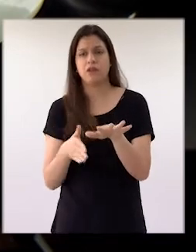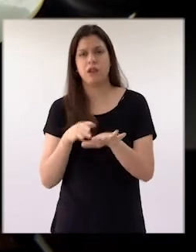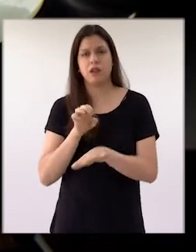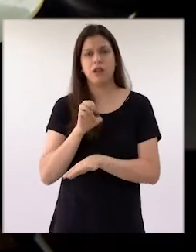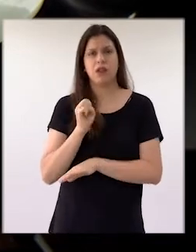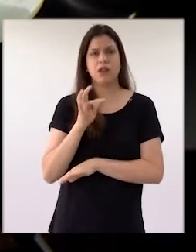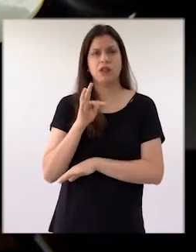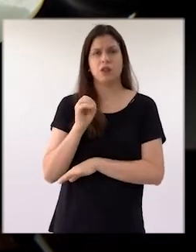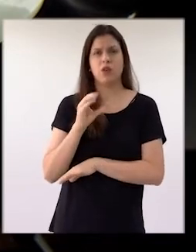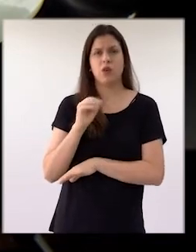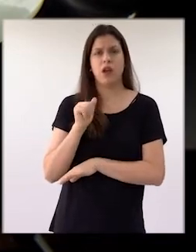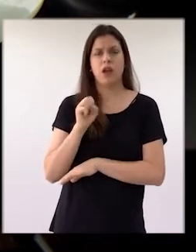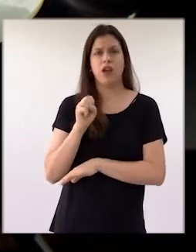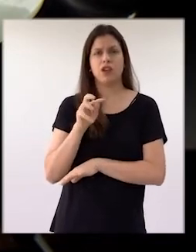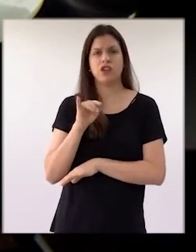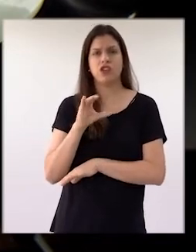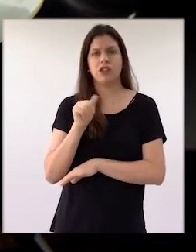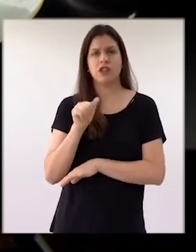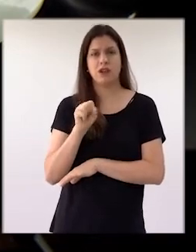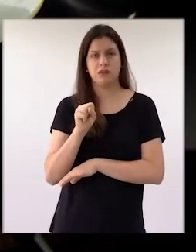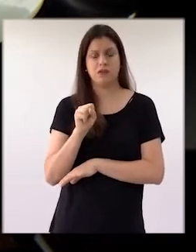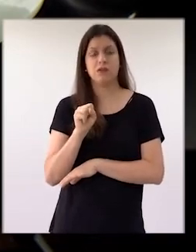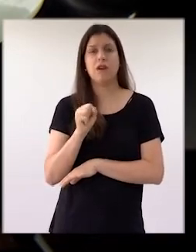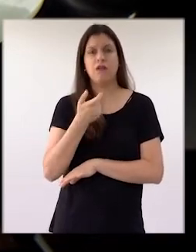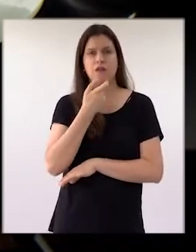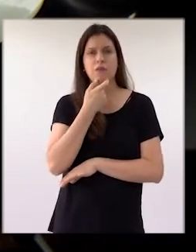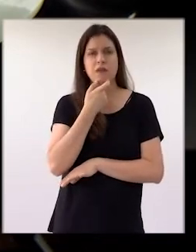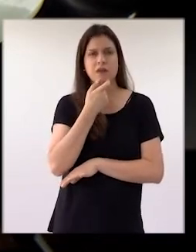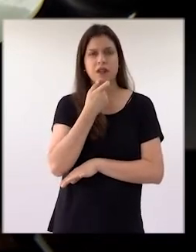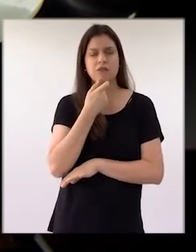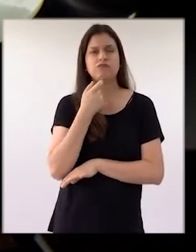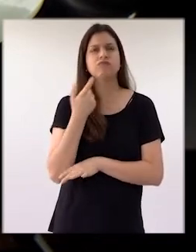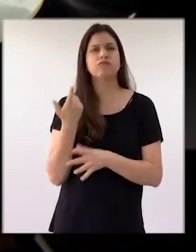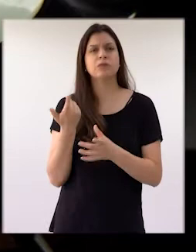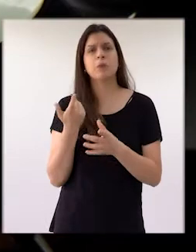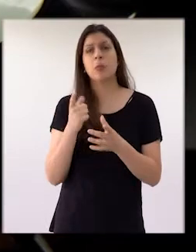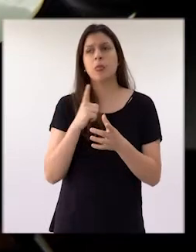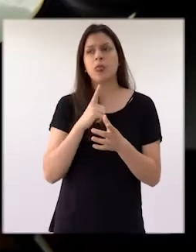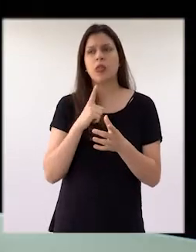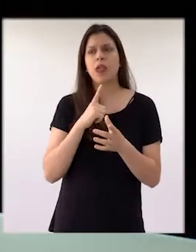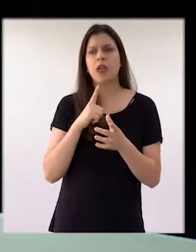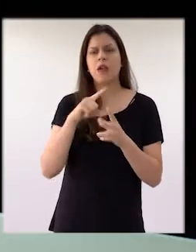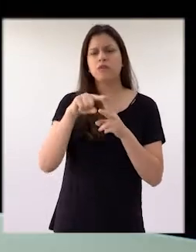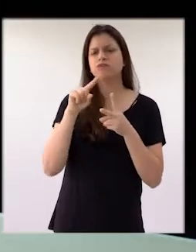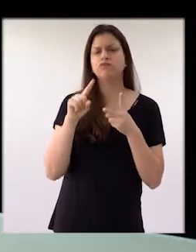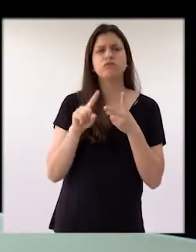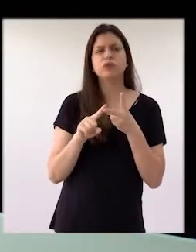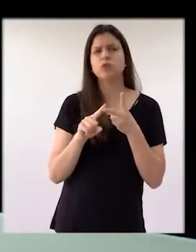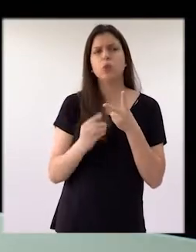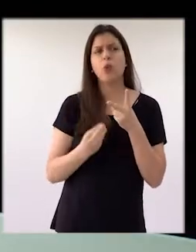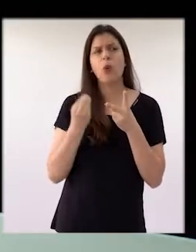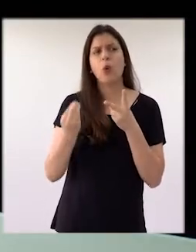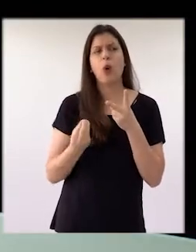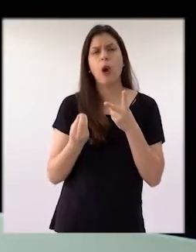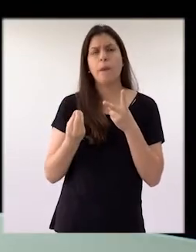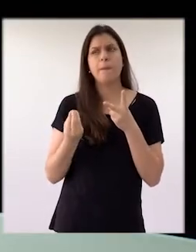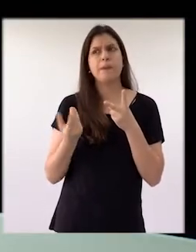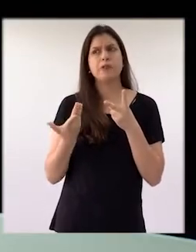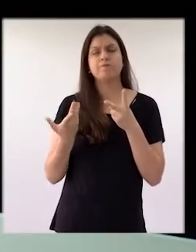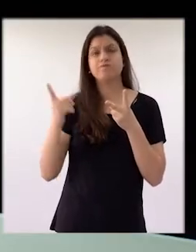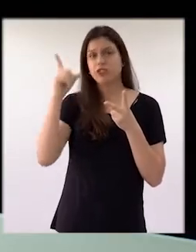de fronteiras estocásticas, que vem da sigla do inglês SFA. O que são